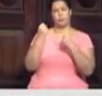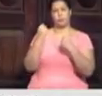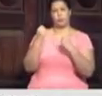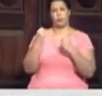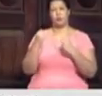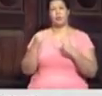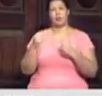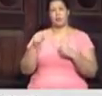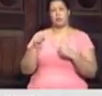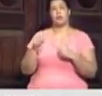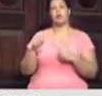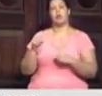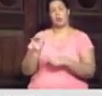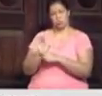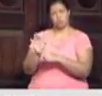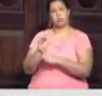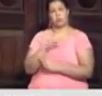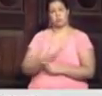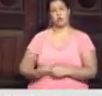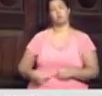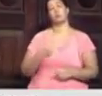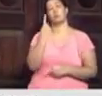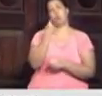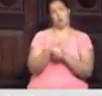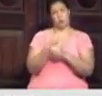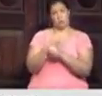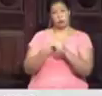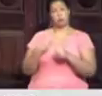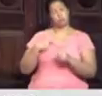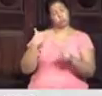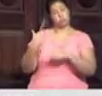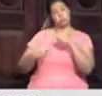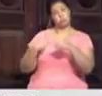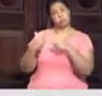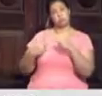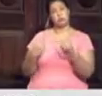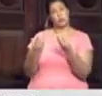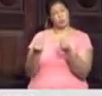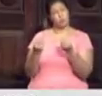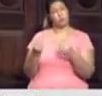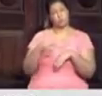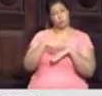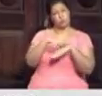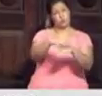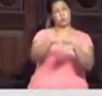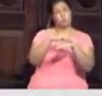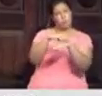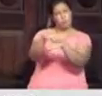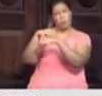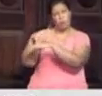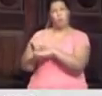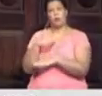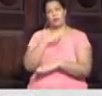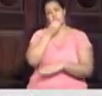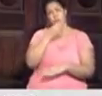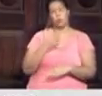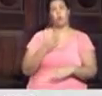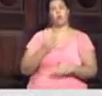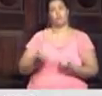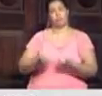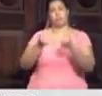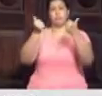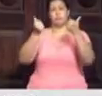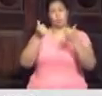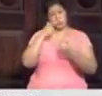ano, com a melhor das minhas habilidades, trabalhei muito para manter esse sistema de transporte do Estado funcionando, conseguimos